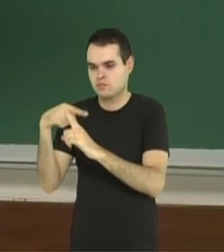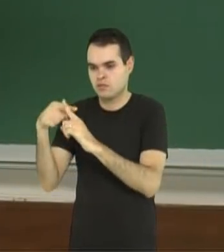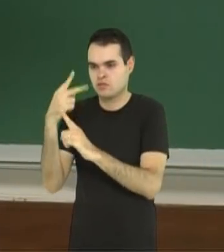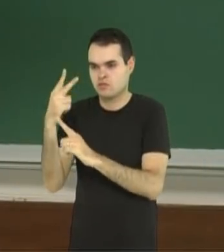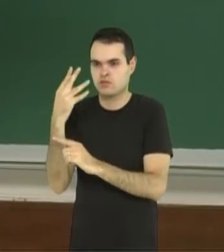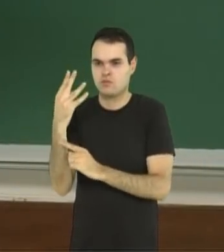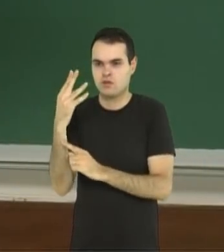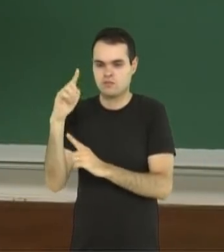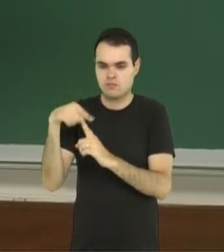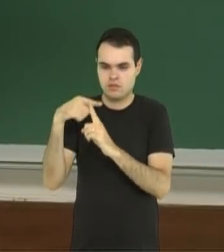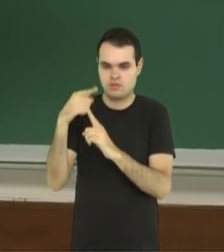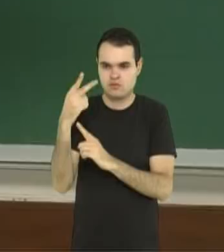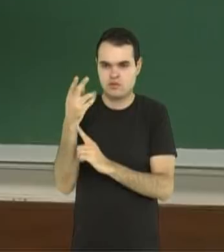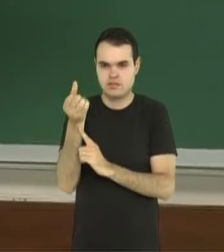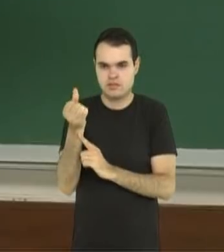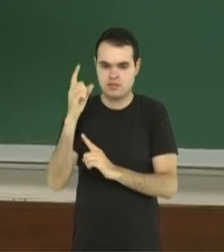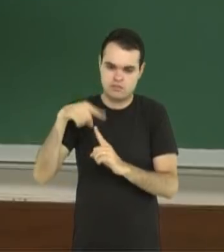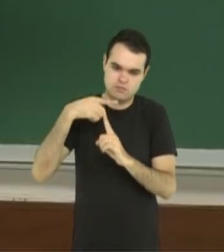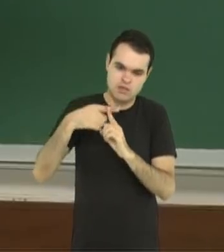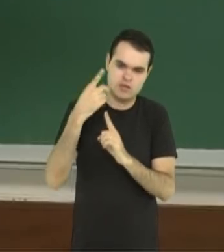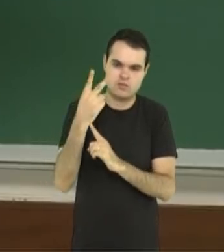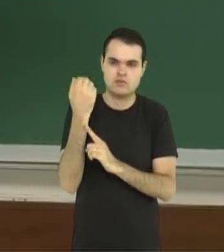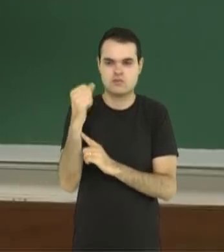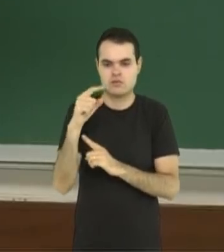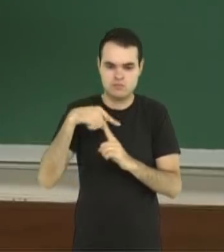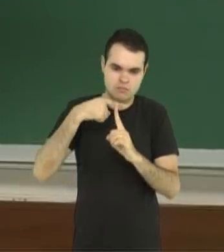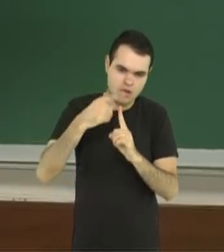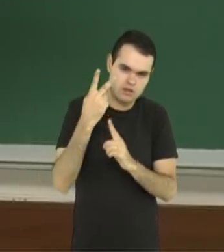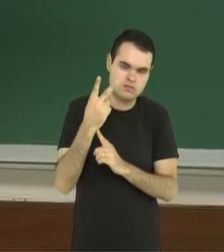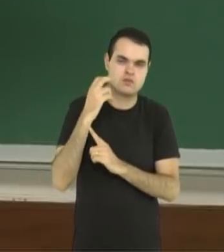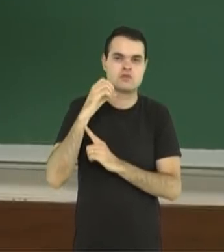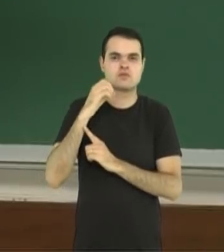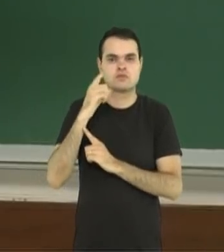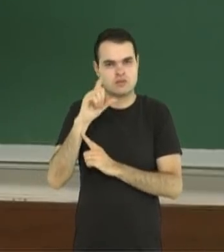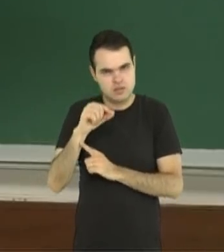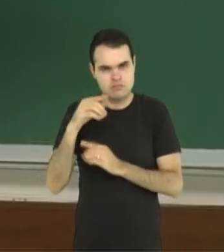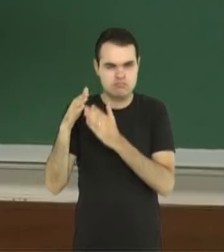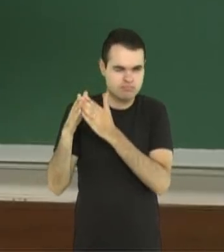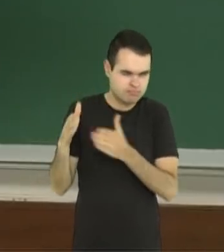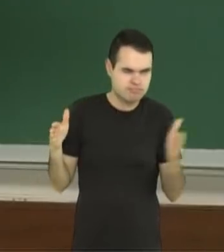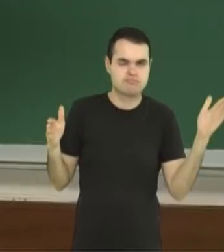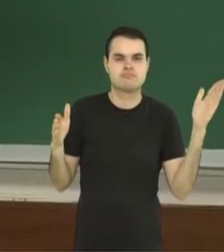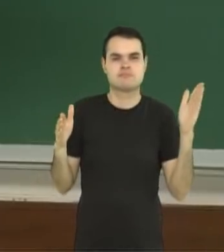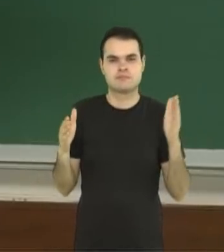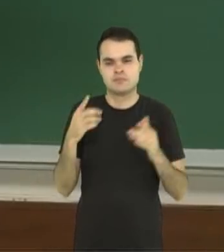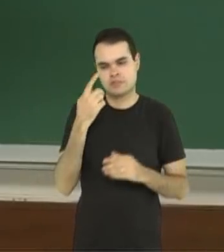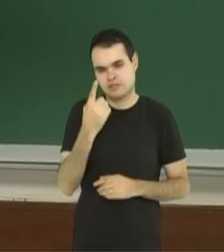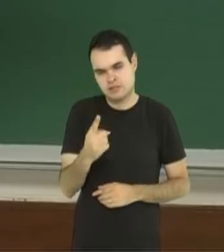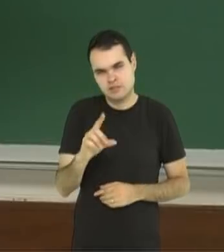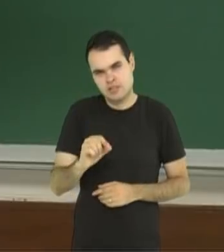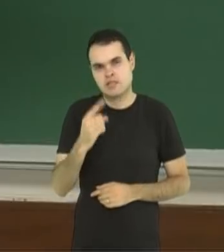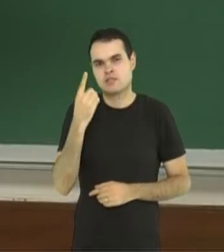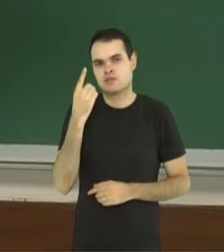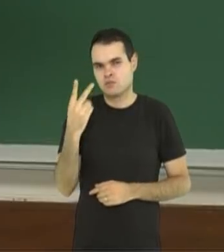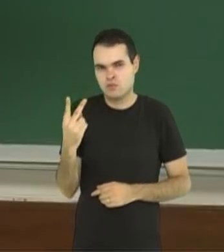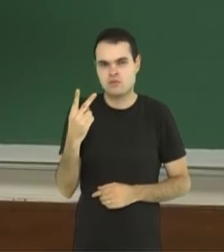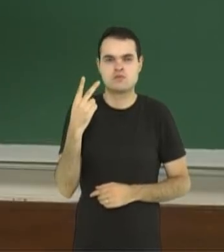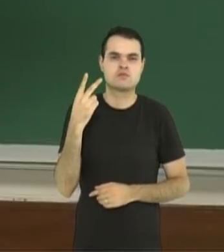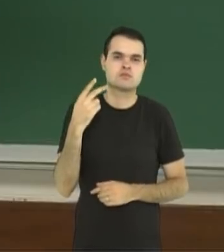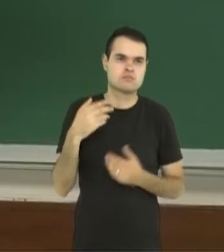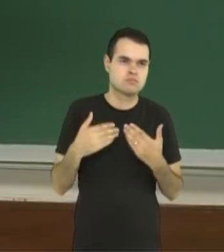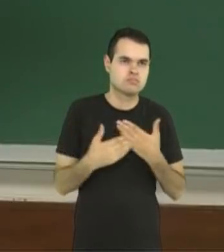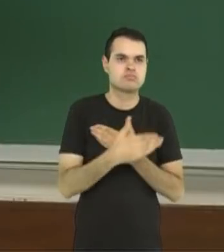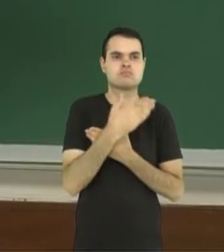4, né? Mais 2, 6, mais 2, 8, mais 2, né? 10, 12, né? E chegando lá,